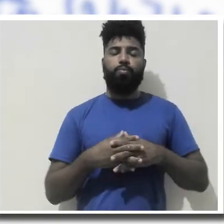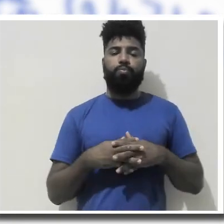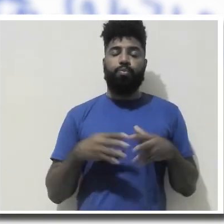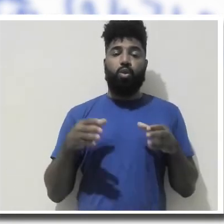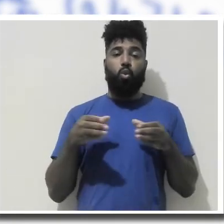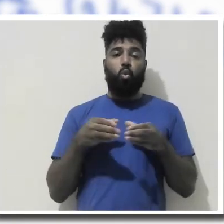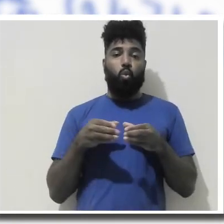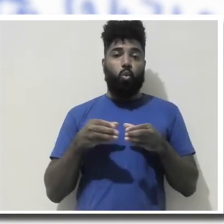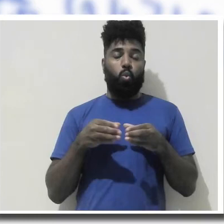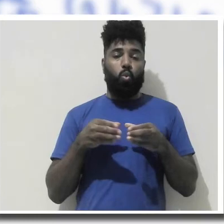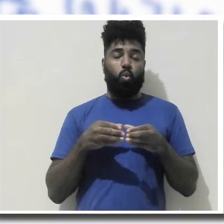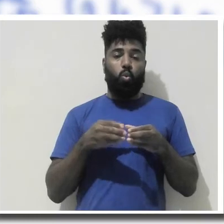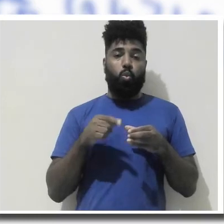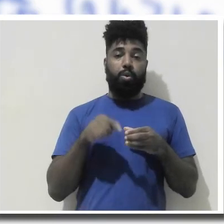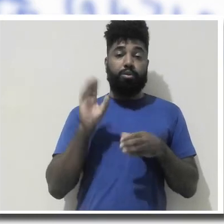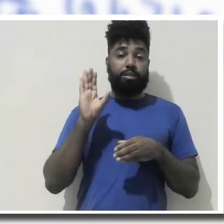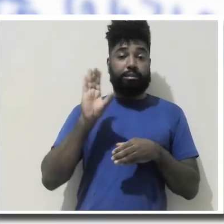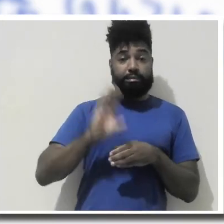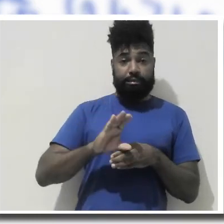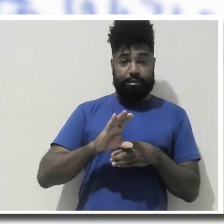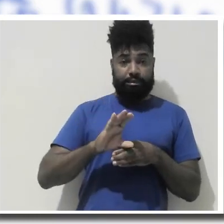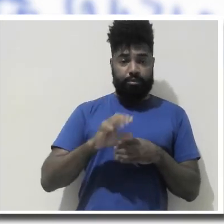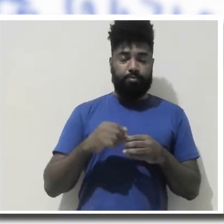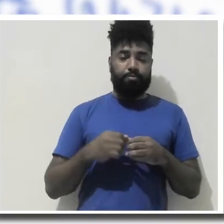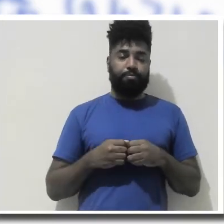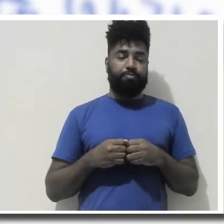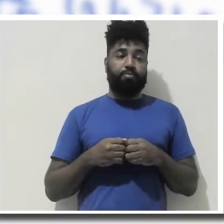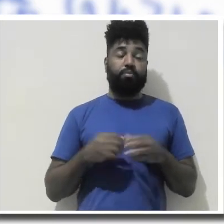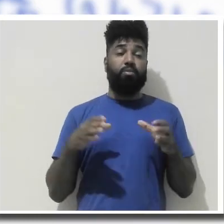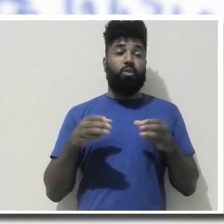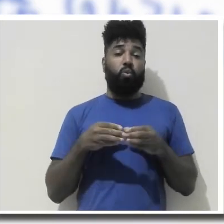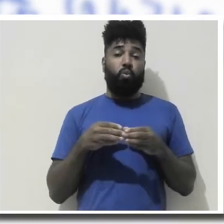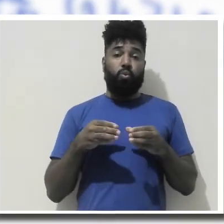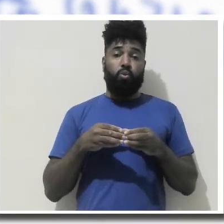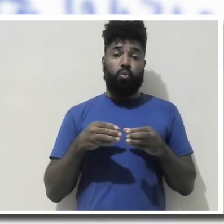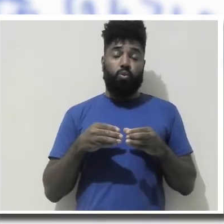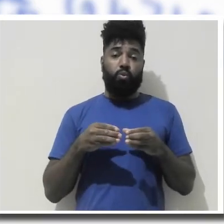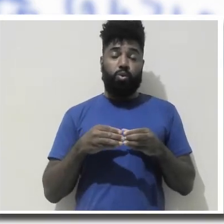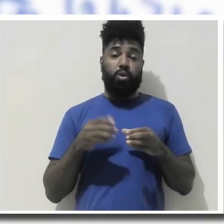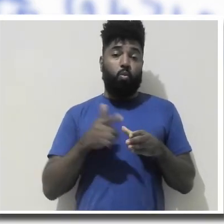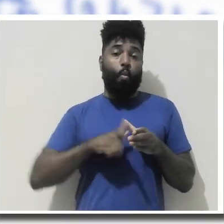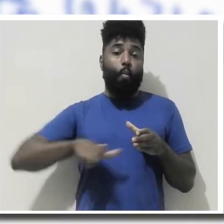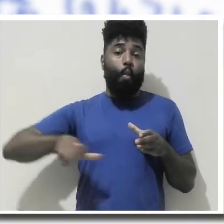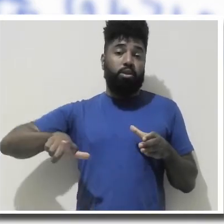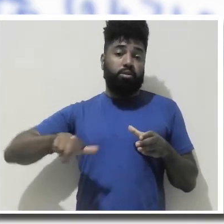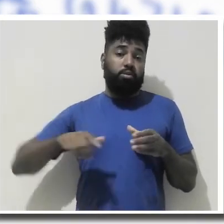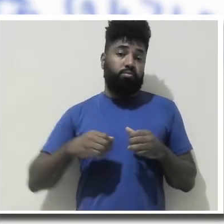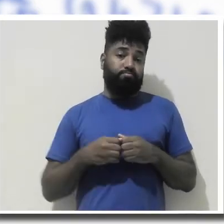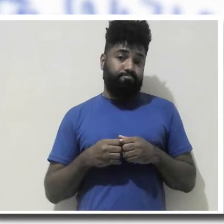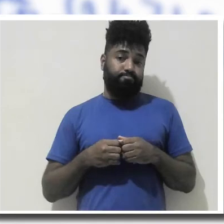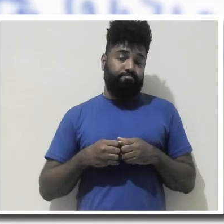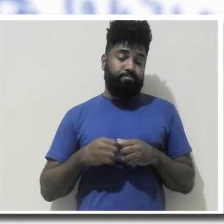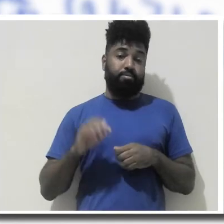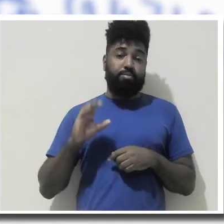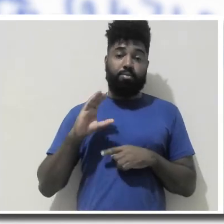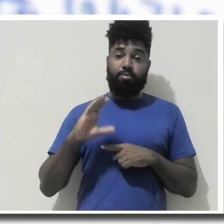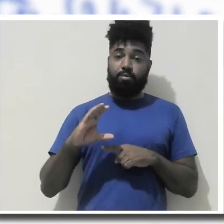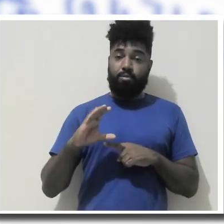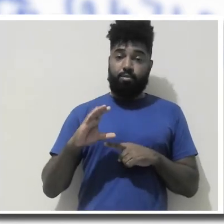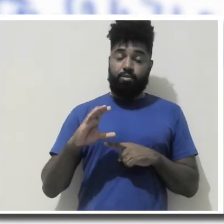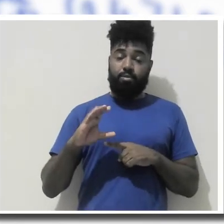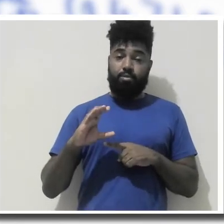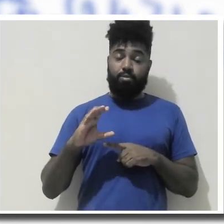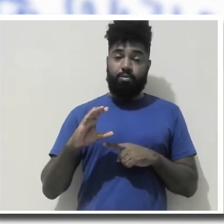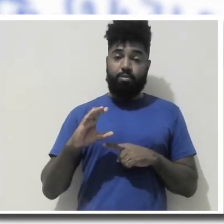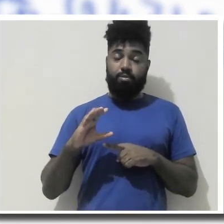um conjunto aqui e chamá-lo de C. Ele é um conjunto vazio. Então, C é